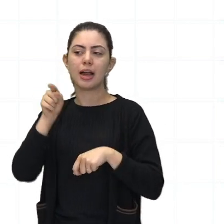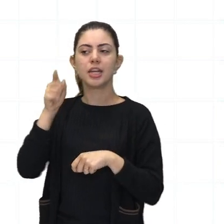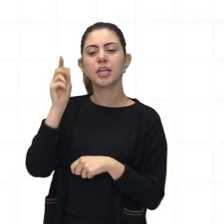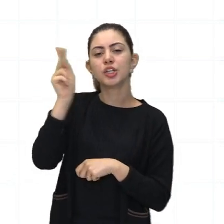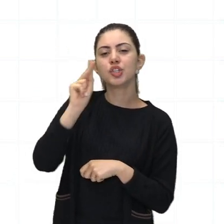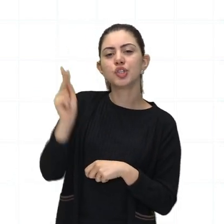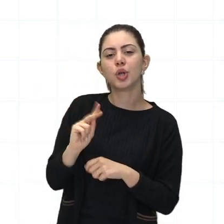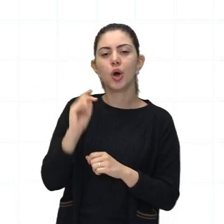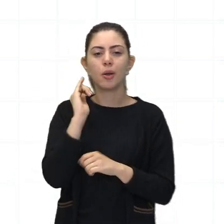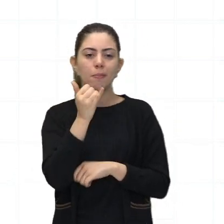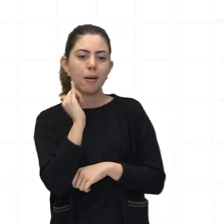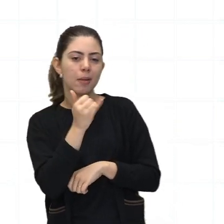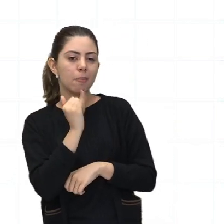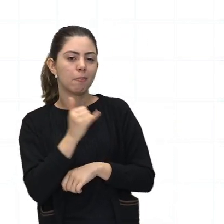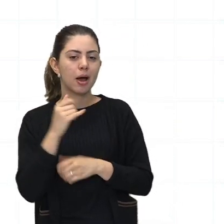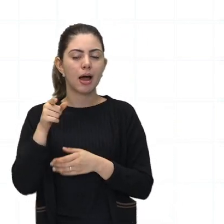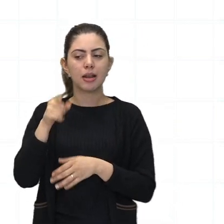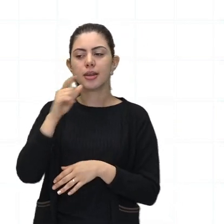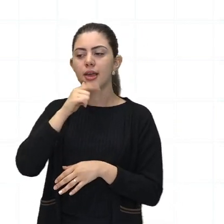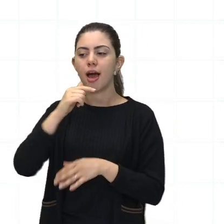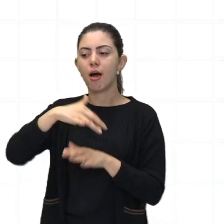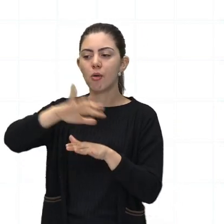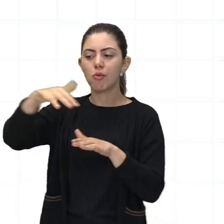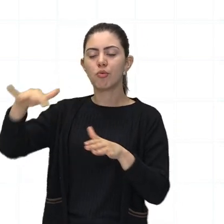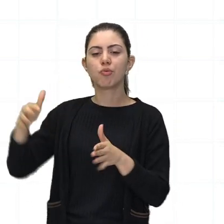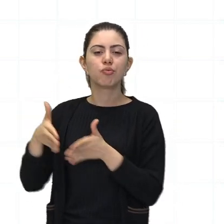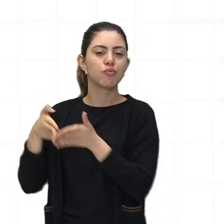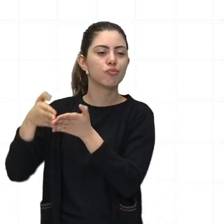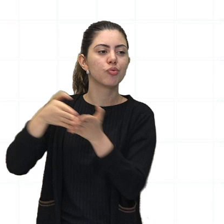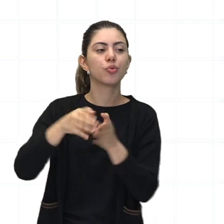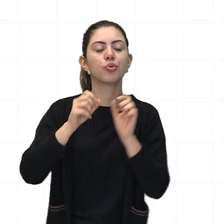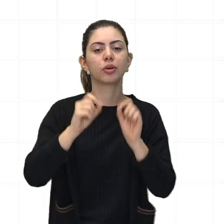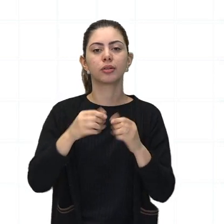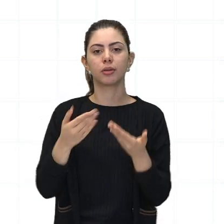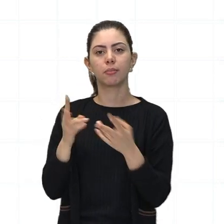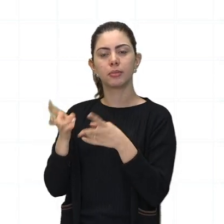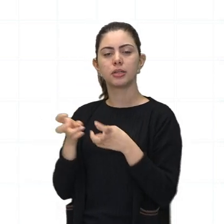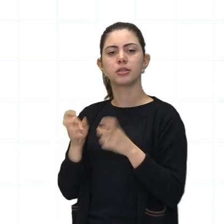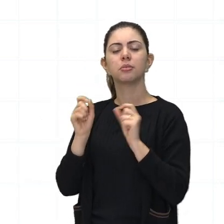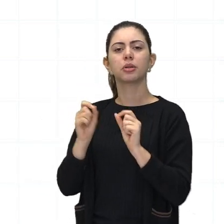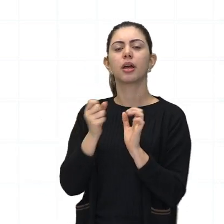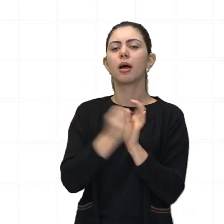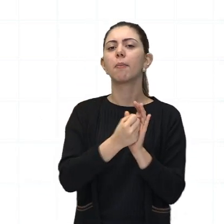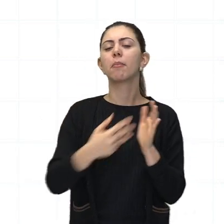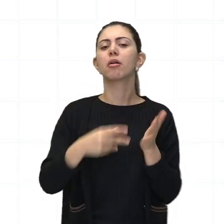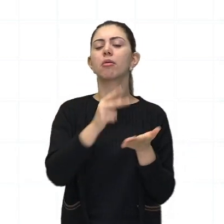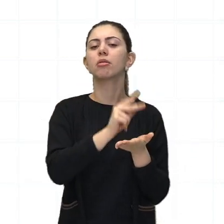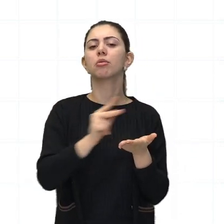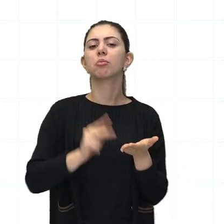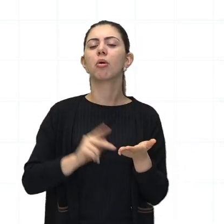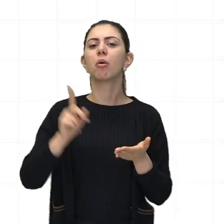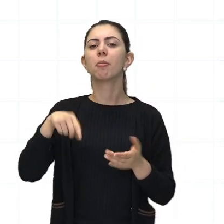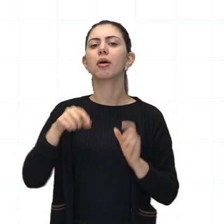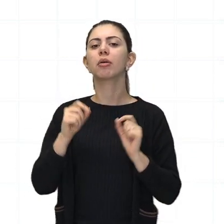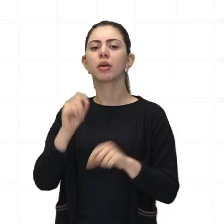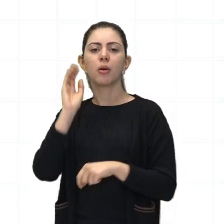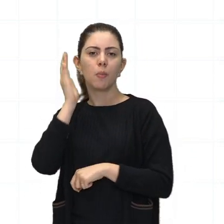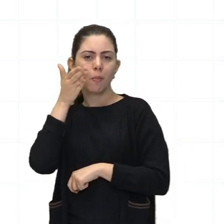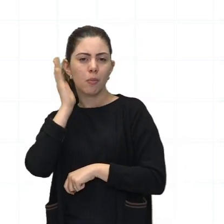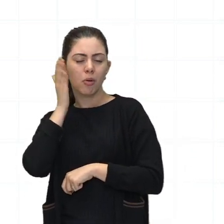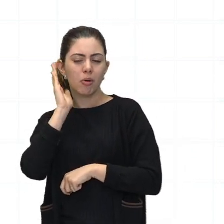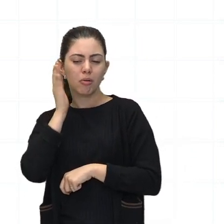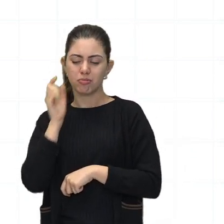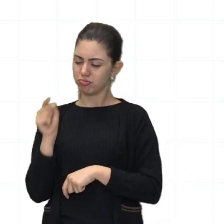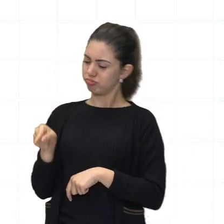e com barquinhos no mar. Percebam que o poema já vem trazendo esse elemento de um burrinho ensinando como é que um